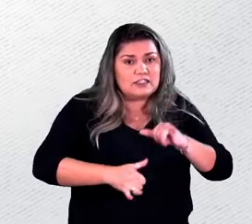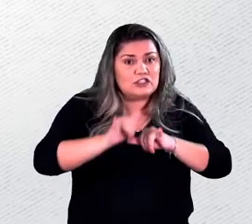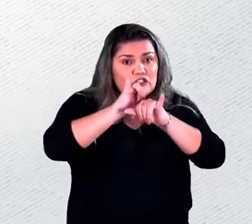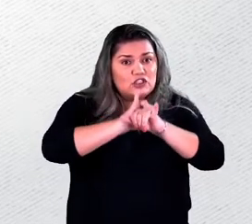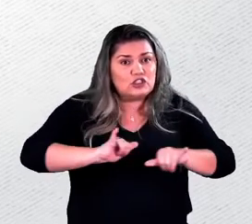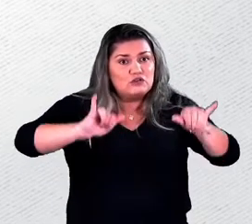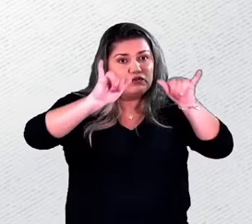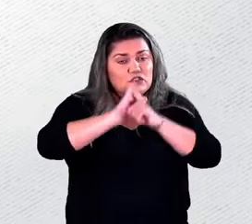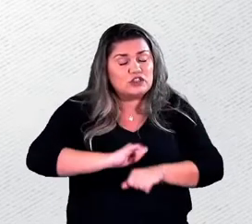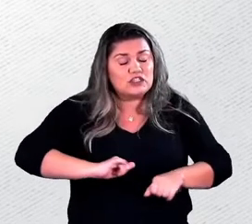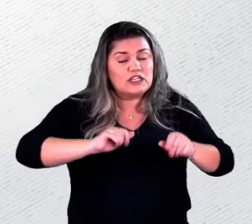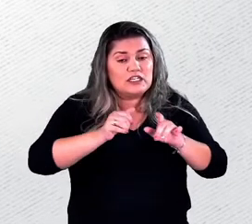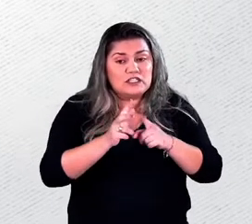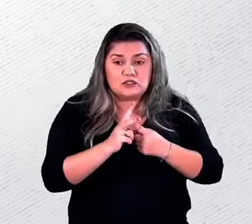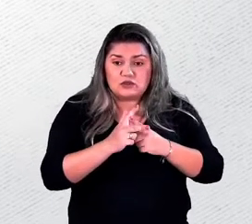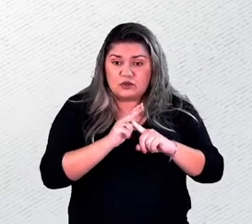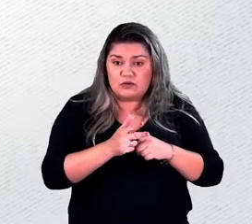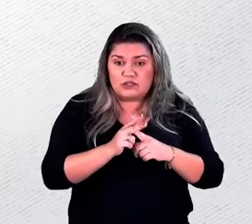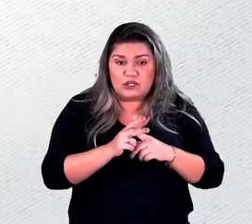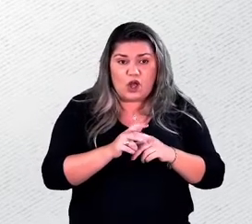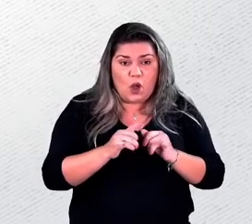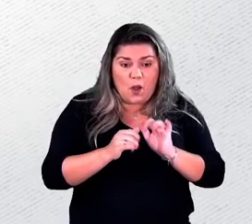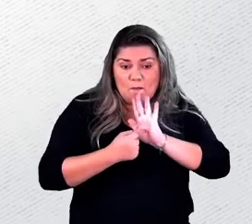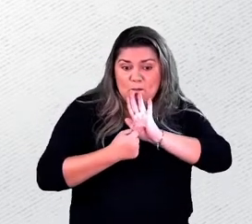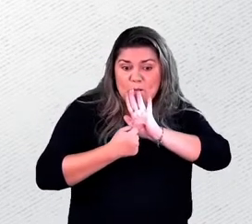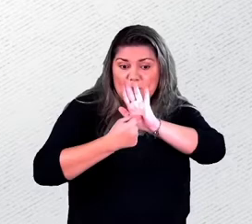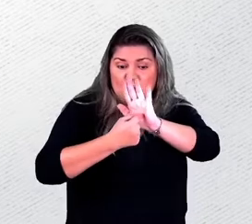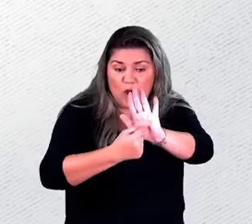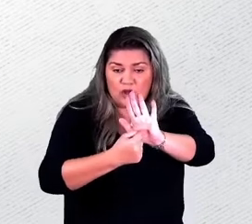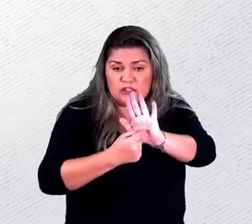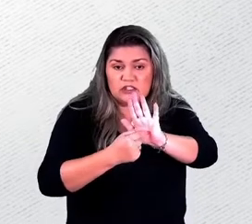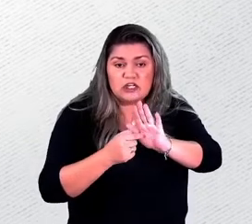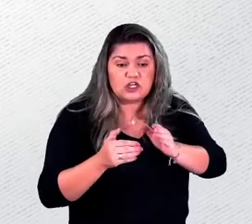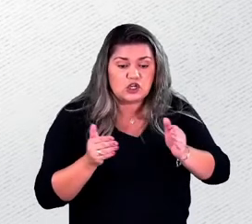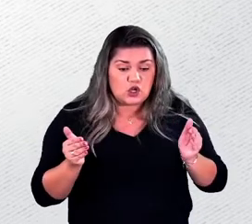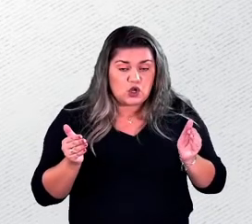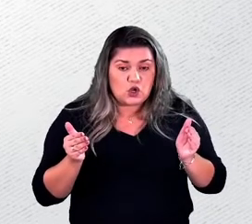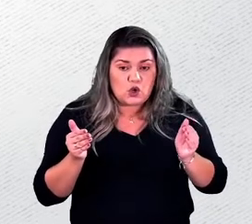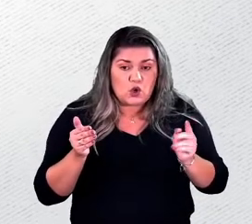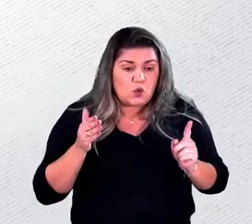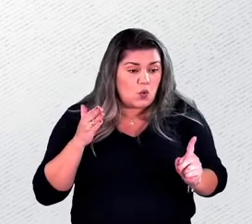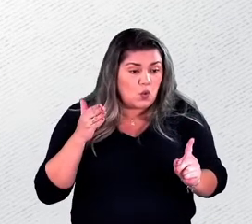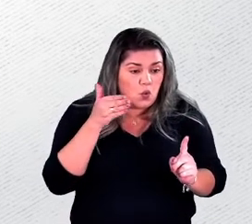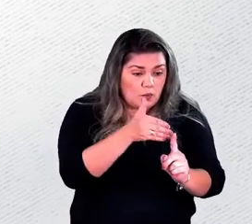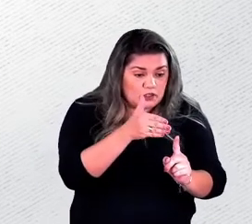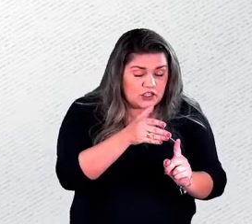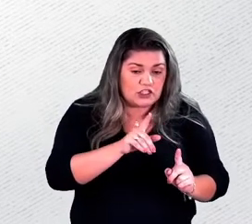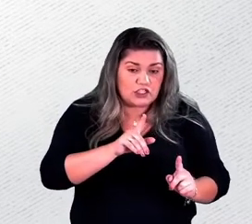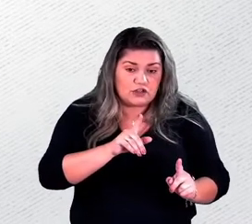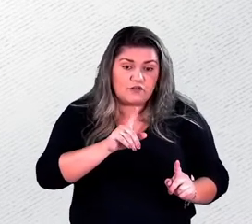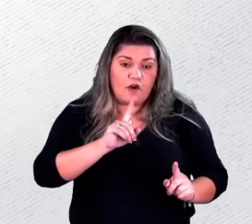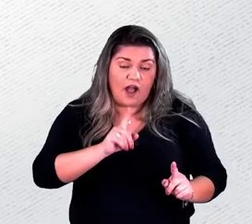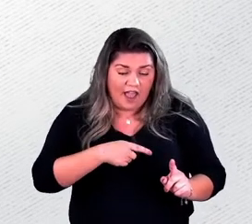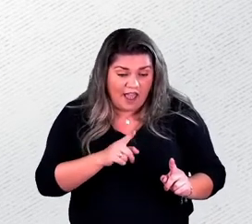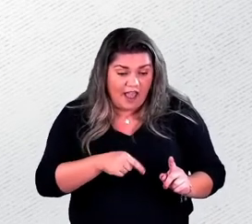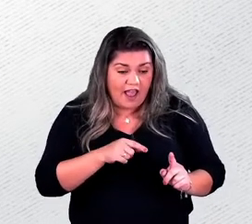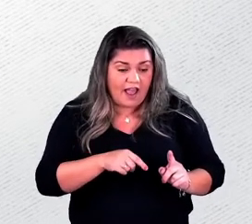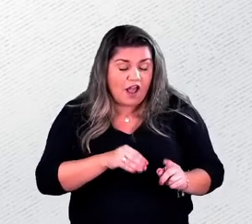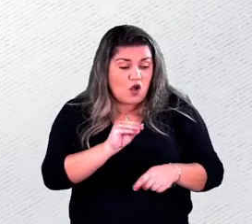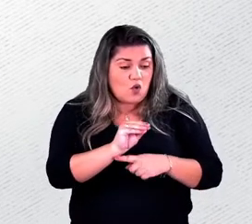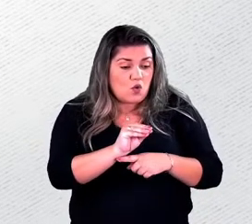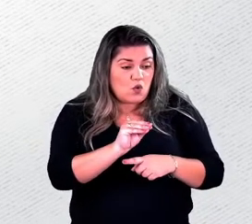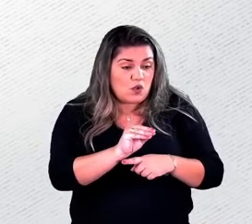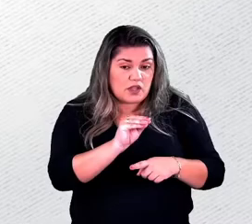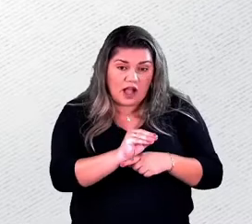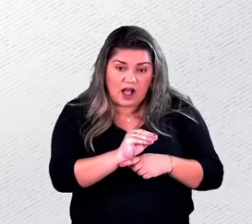deixa muito claro que o objetivo do sistema de insolvência é preservar os benefícios econômicos e sociais que